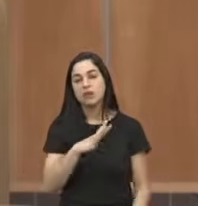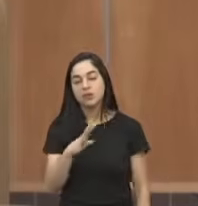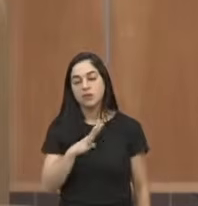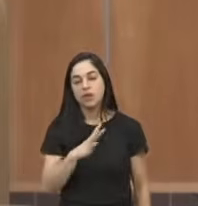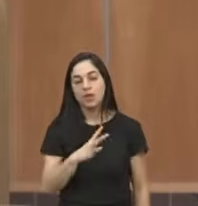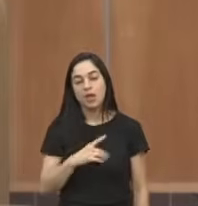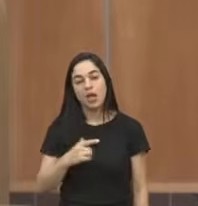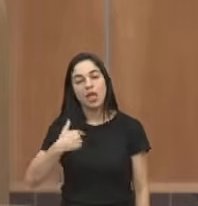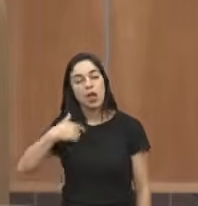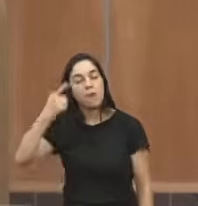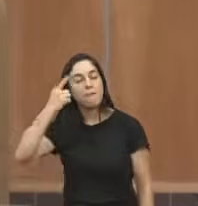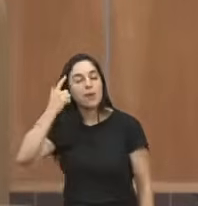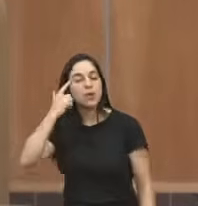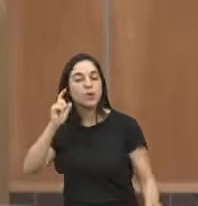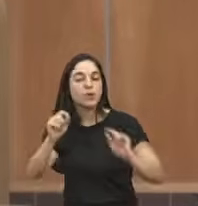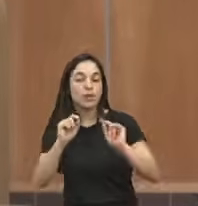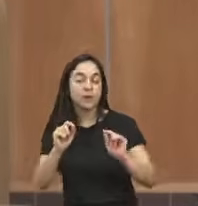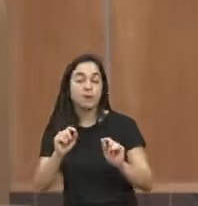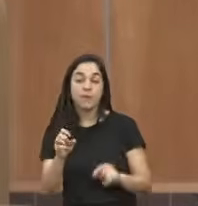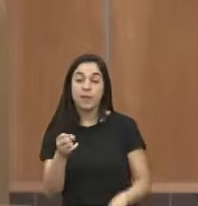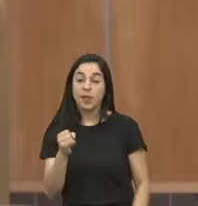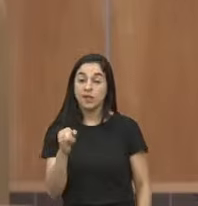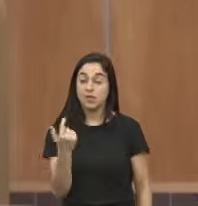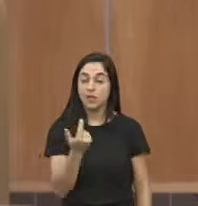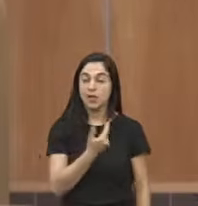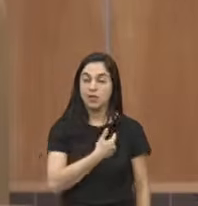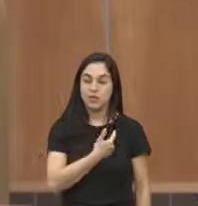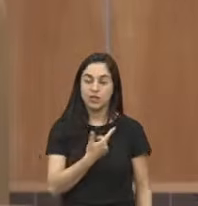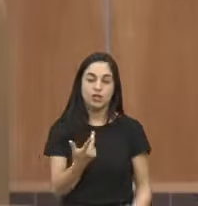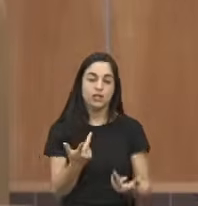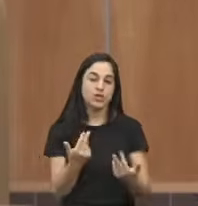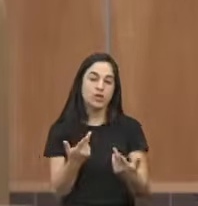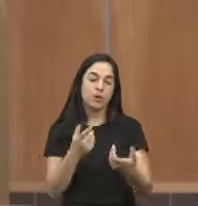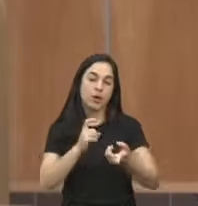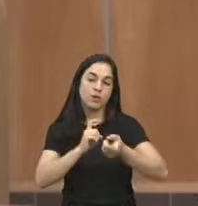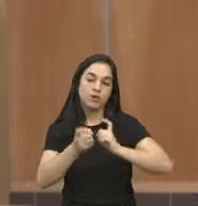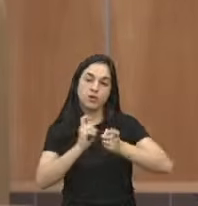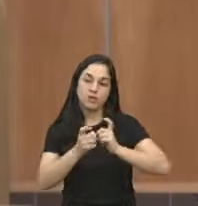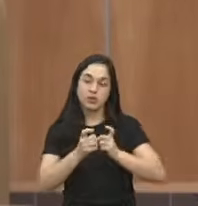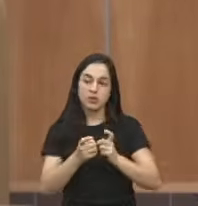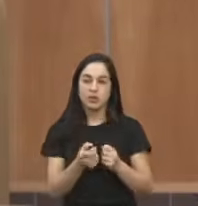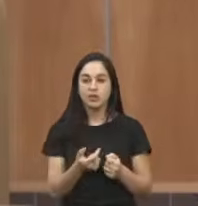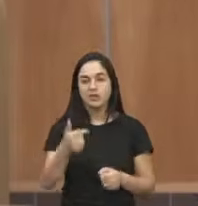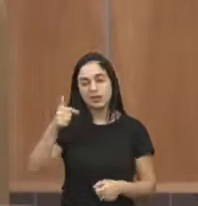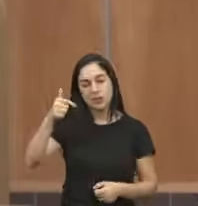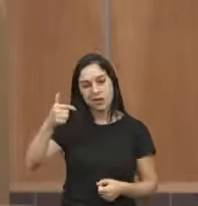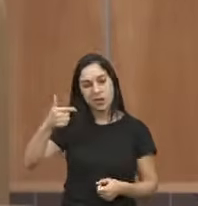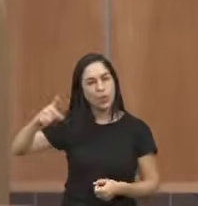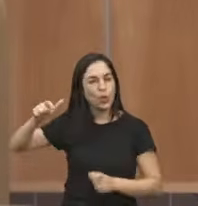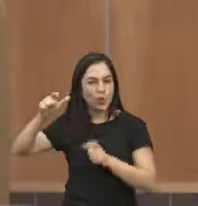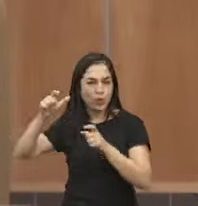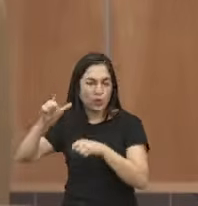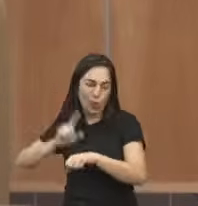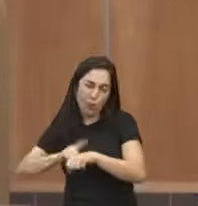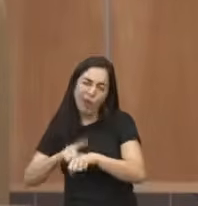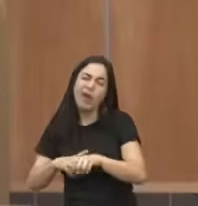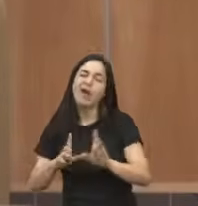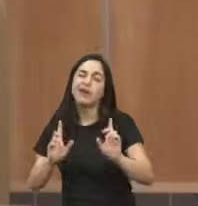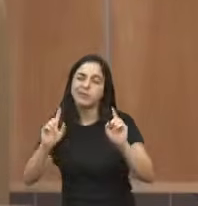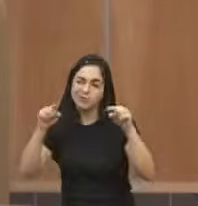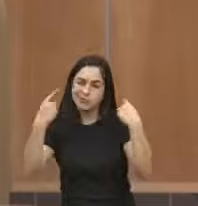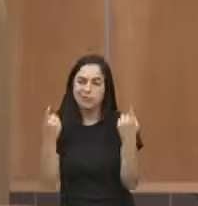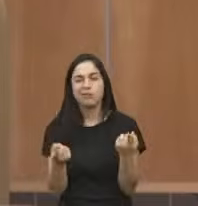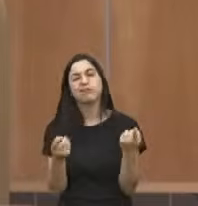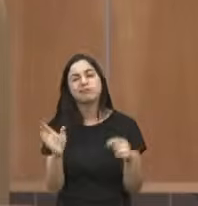penso o seguinte, se a gente de fato fizer sessões como essas em outros horários, aí dessa forma que